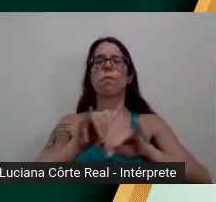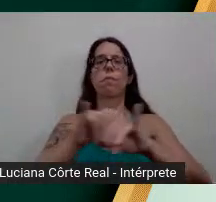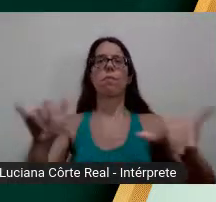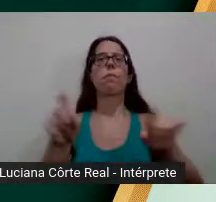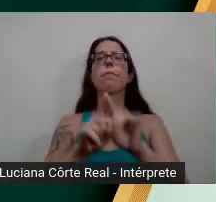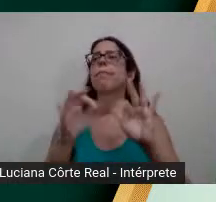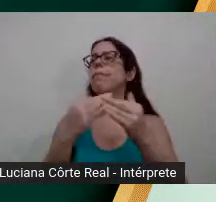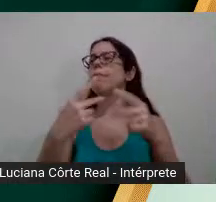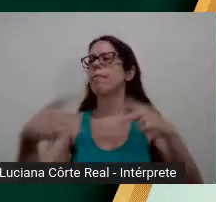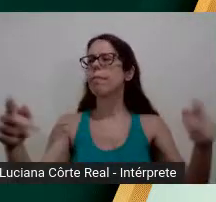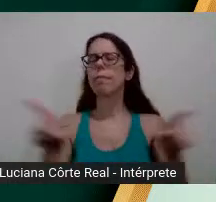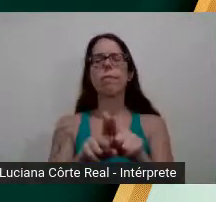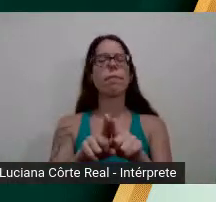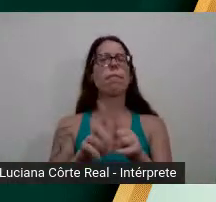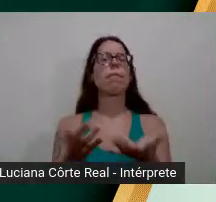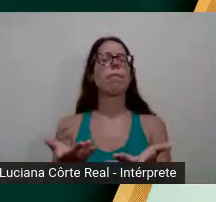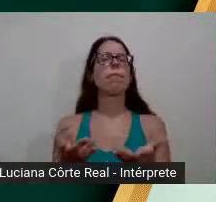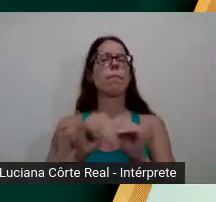familiares,